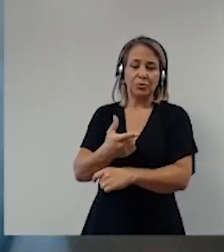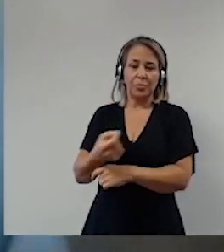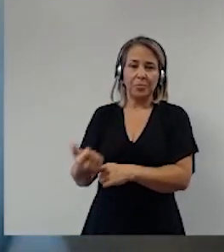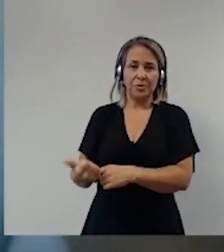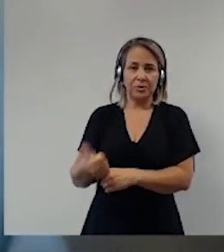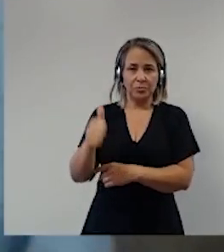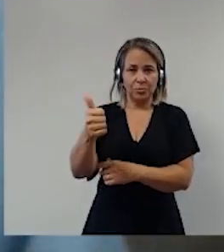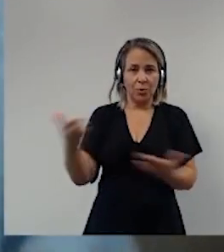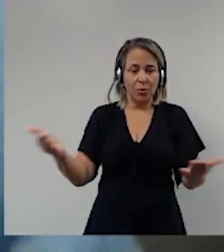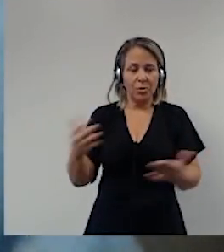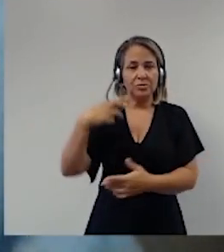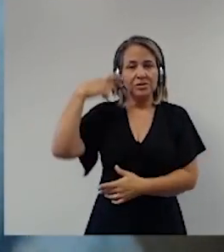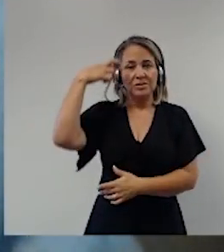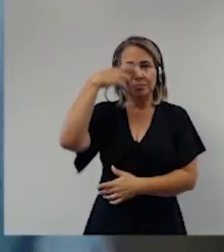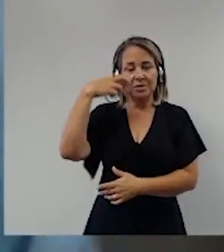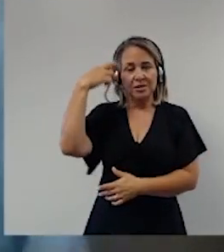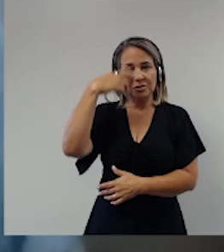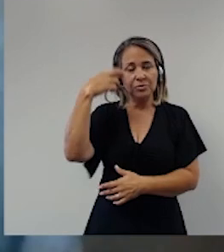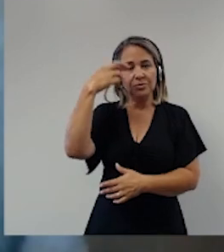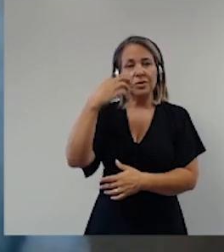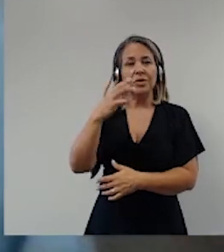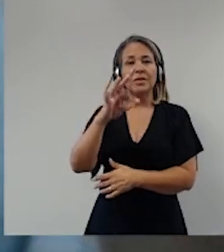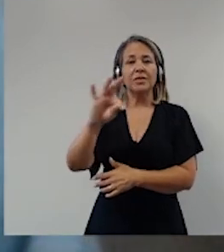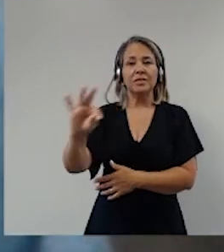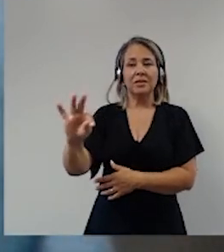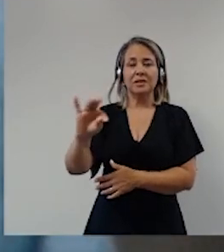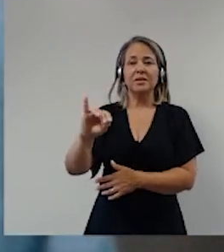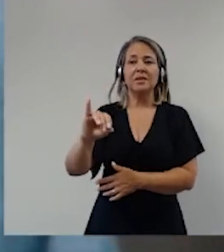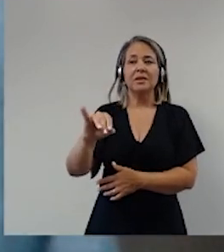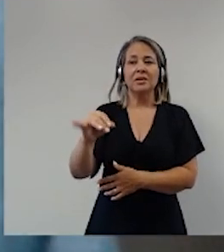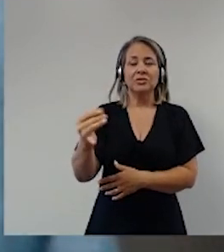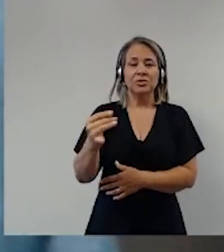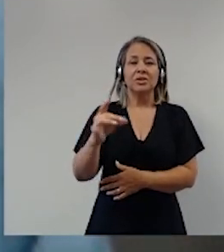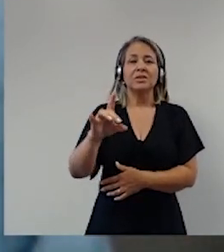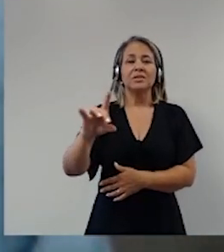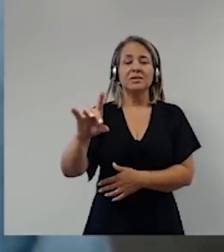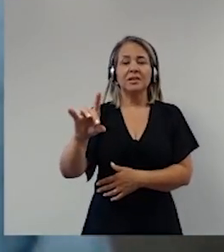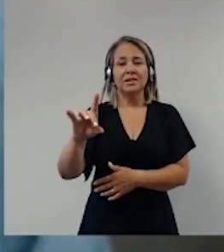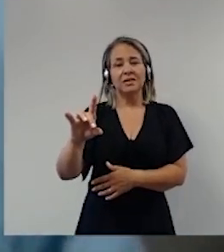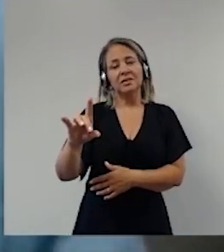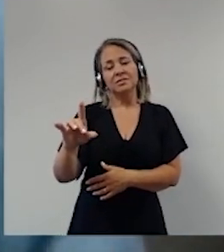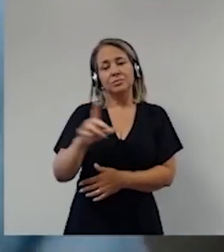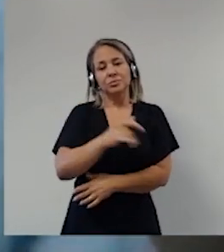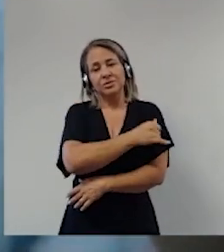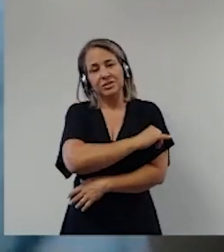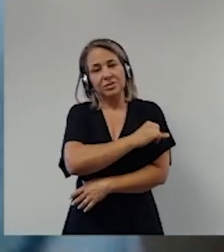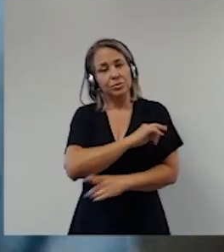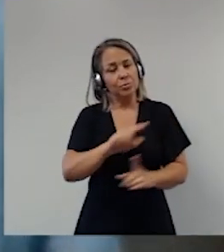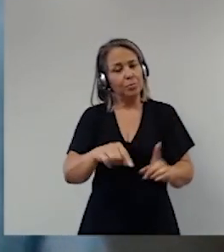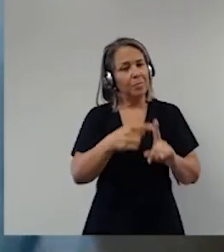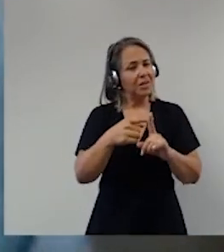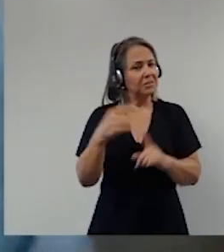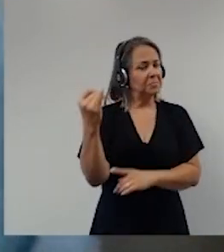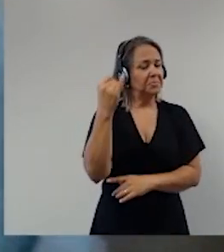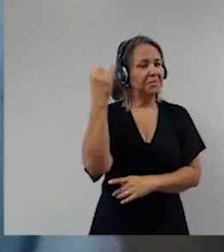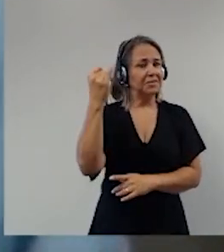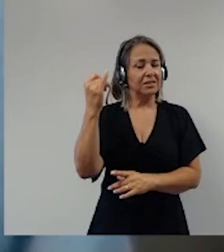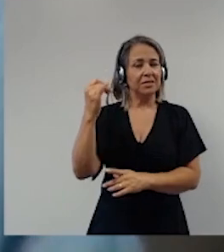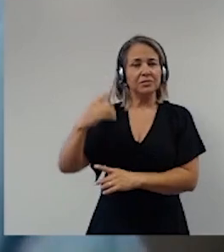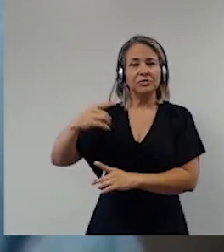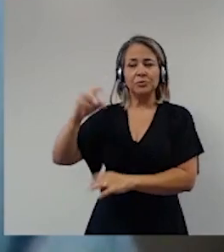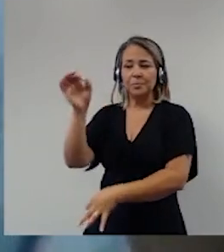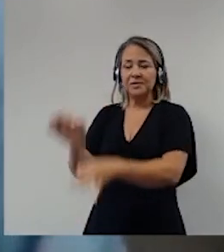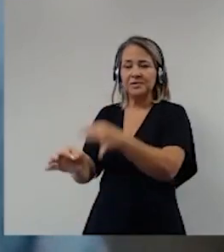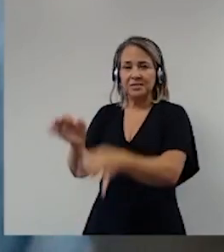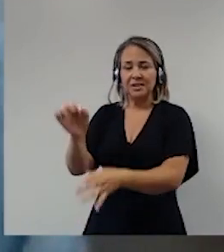Atualmente é desembargador do Tribunal Regional Federal da Primeira Região, tendo sido um dos mais brilhantes magistrados da